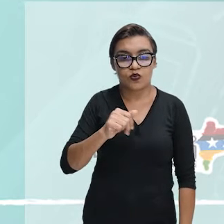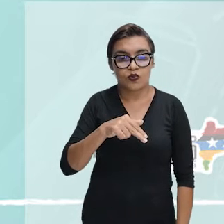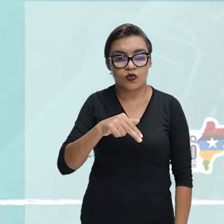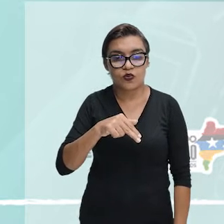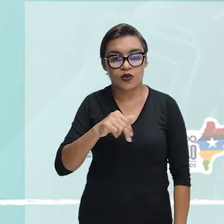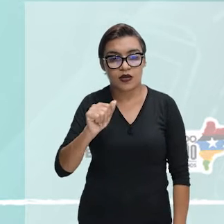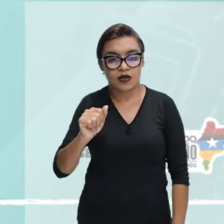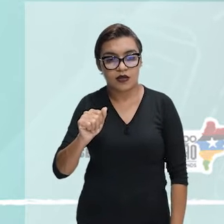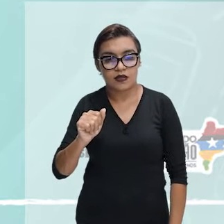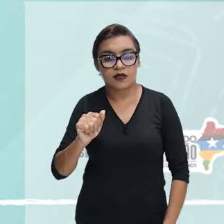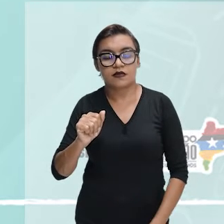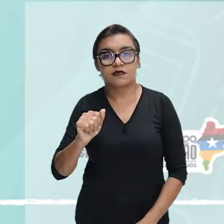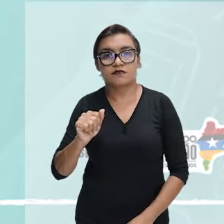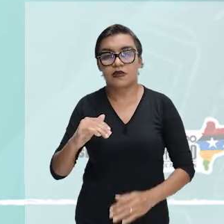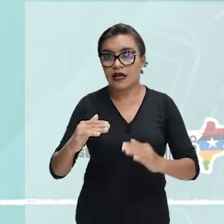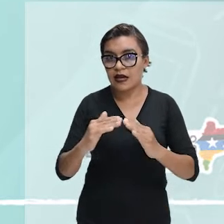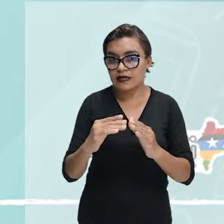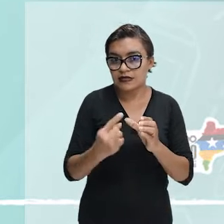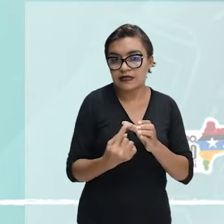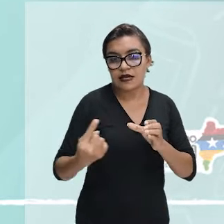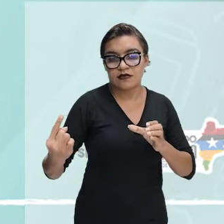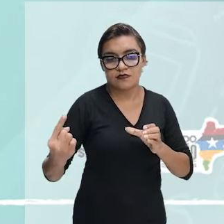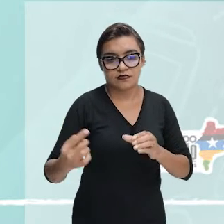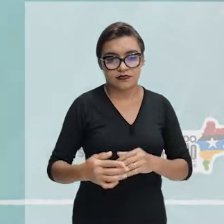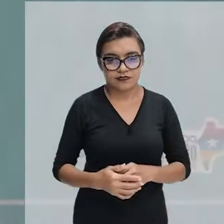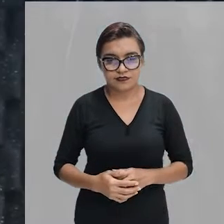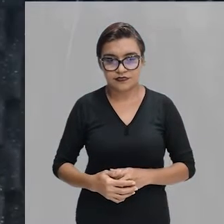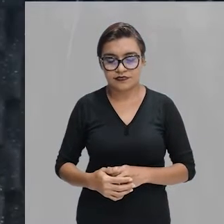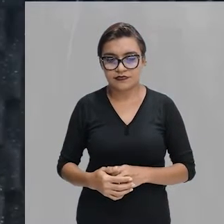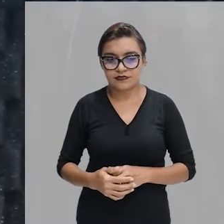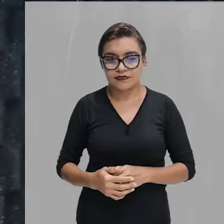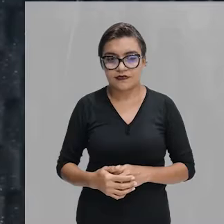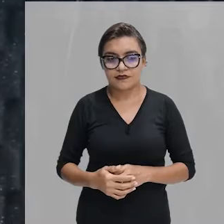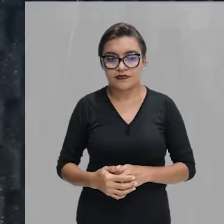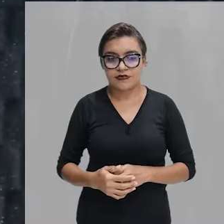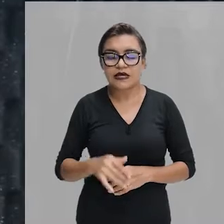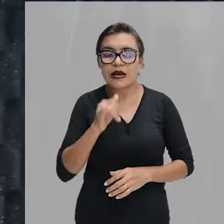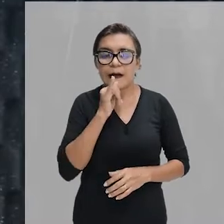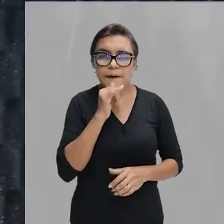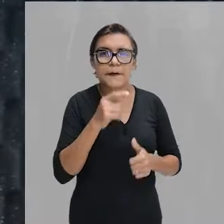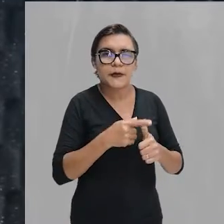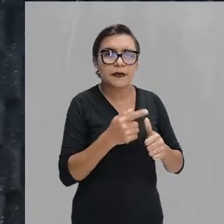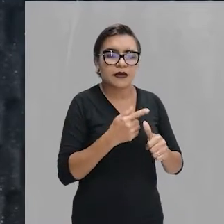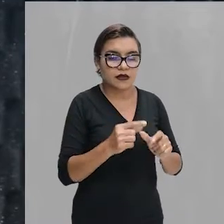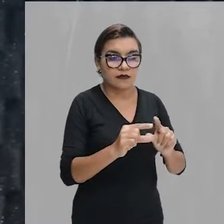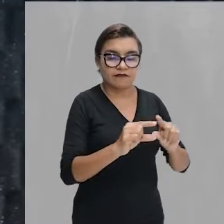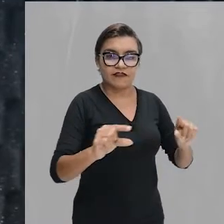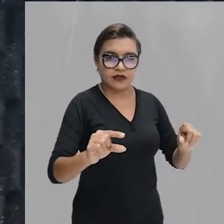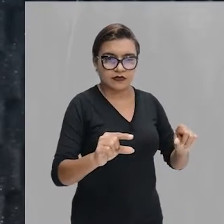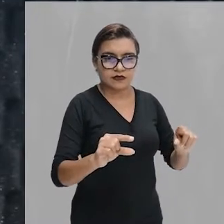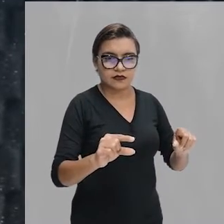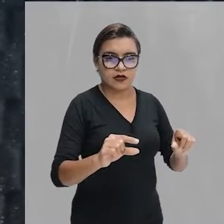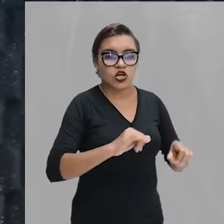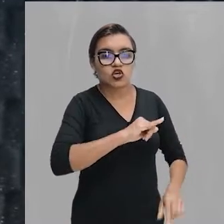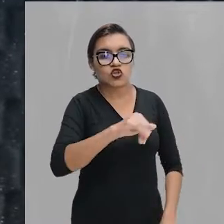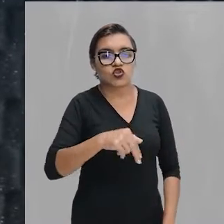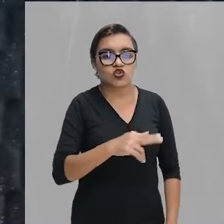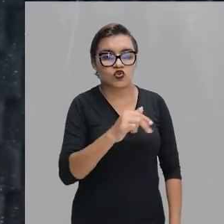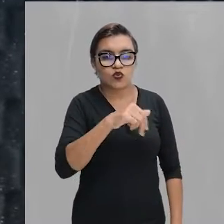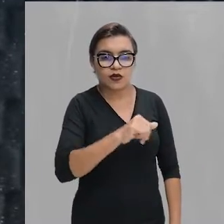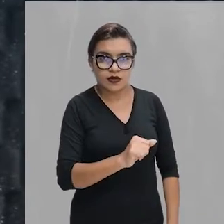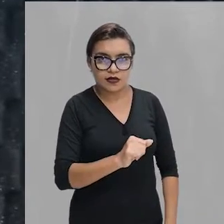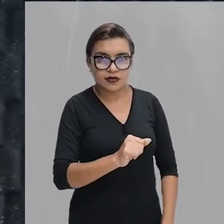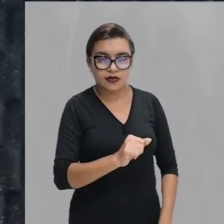Juana foi a la casa de Martín. Observem que bem aqui eu tenho um pronome,